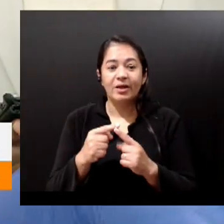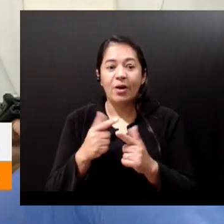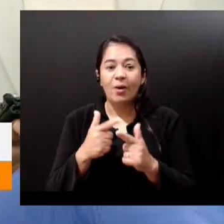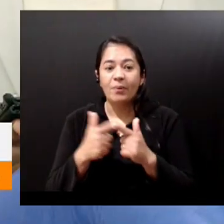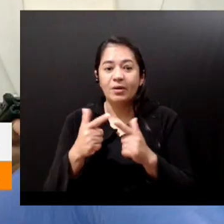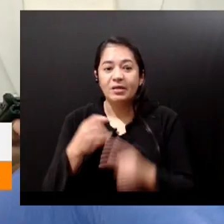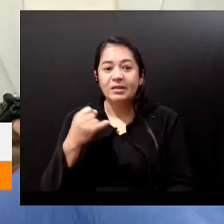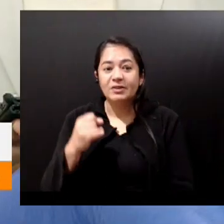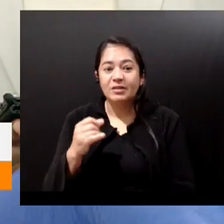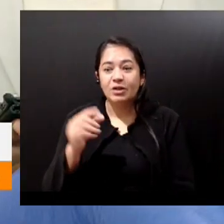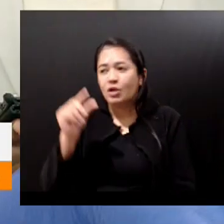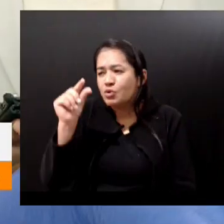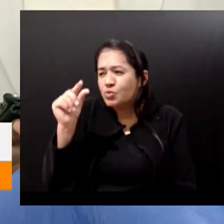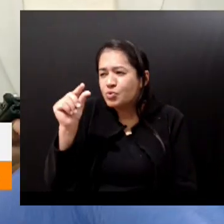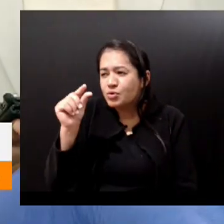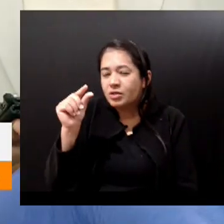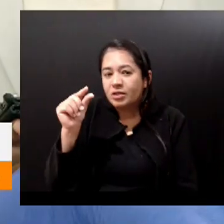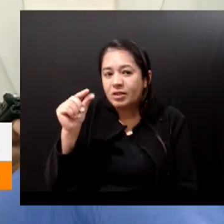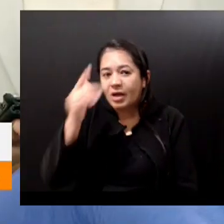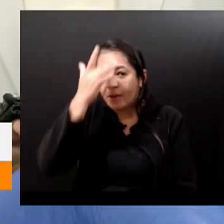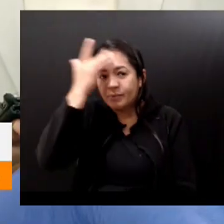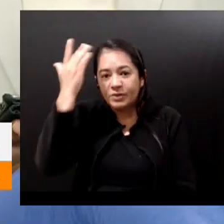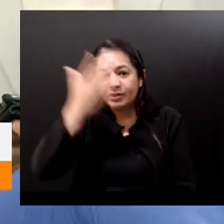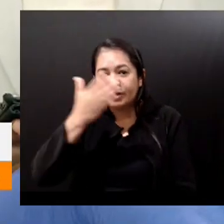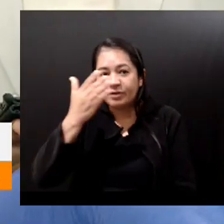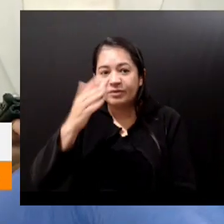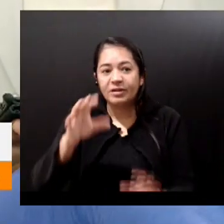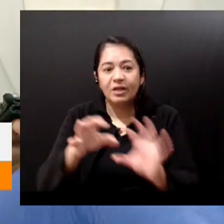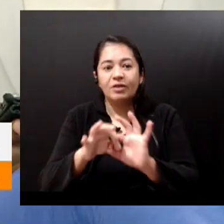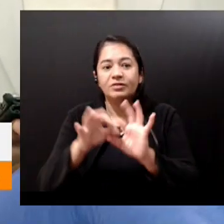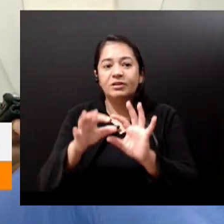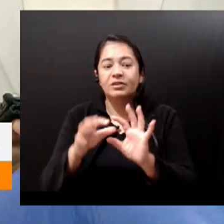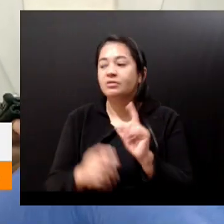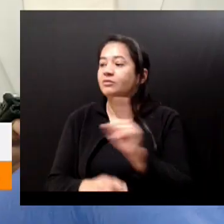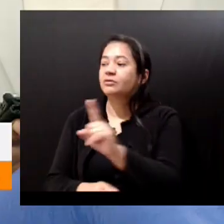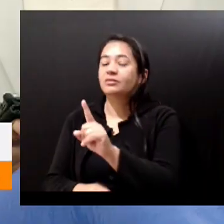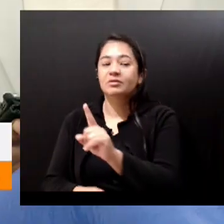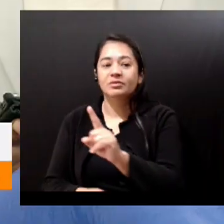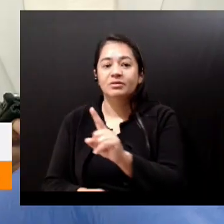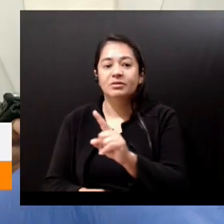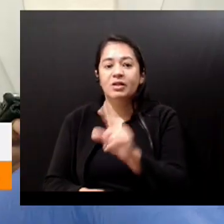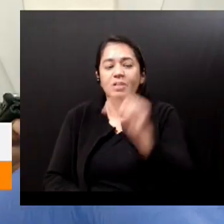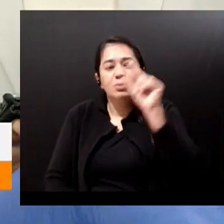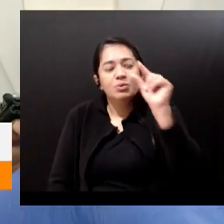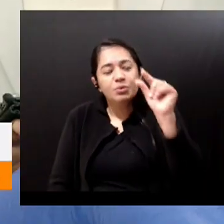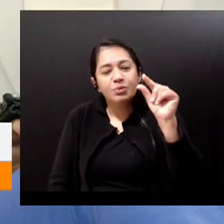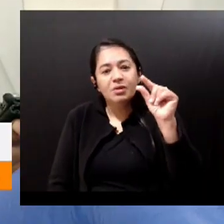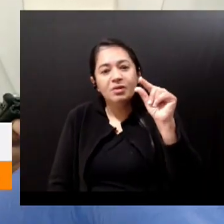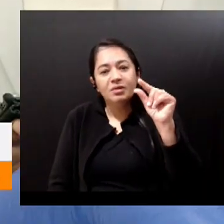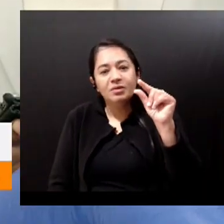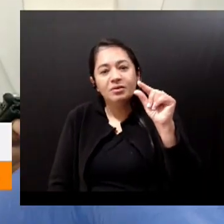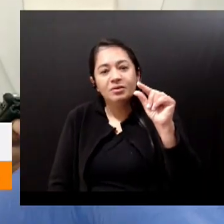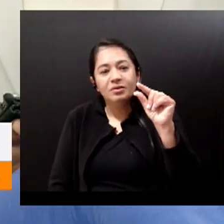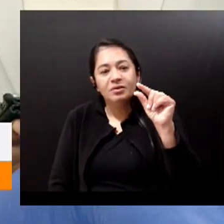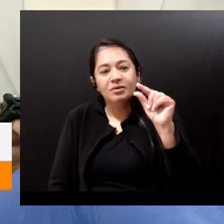pessoa não vê e ela se autoriza a ir falar com você. Então, quanto menor o fone,